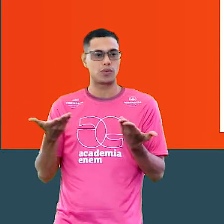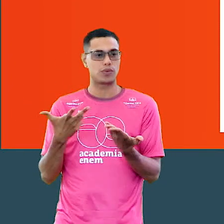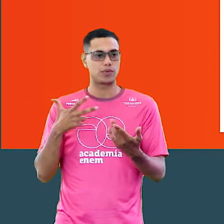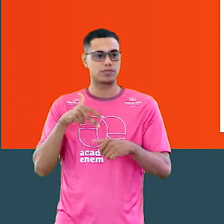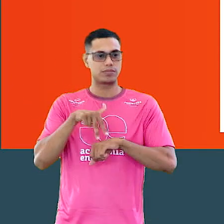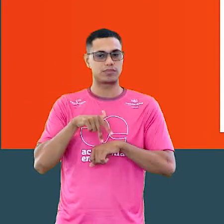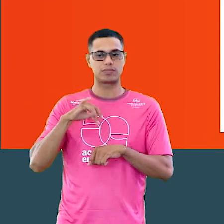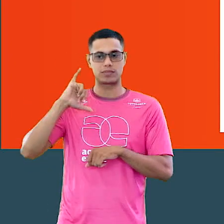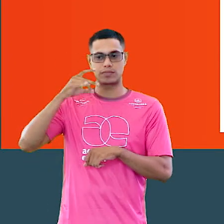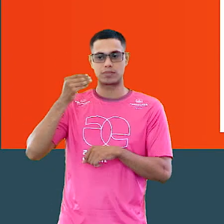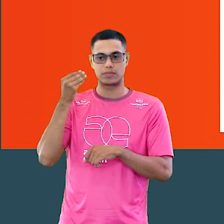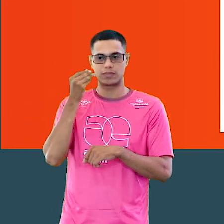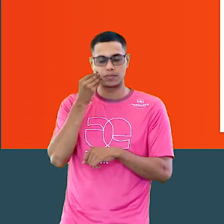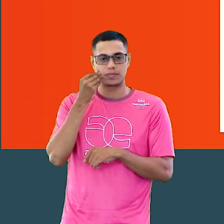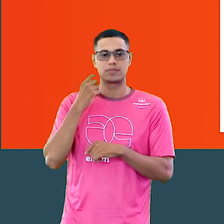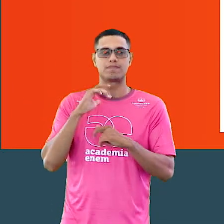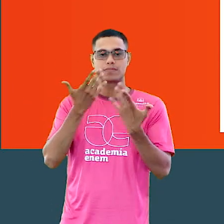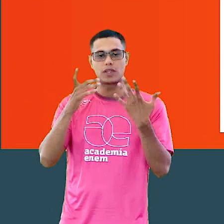ter contribuído.